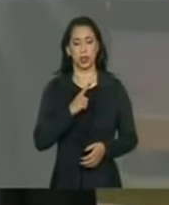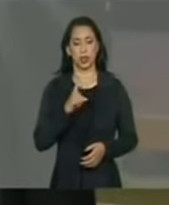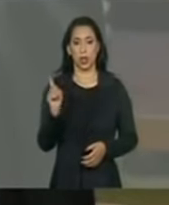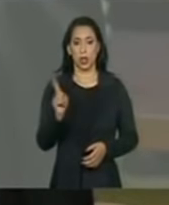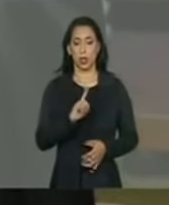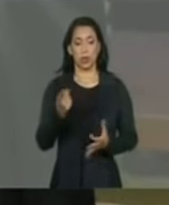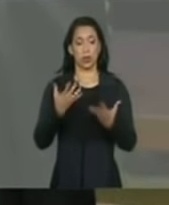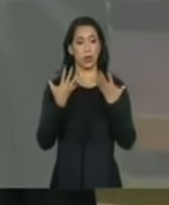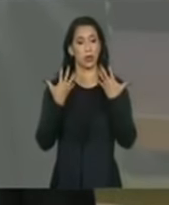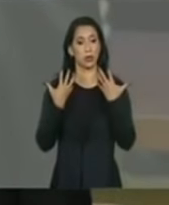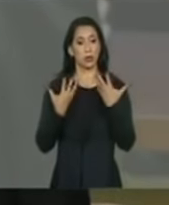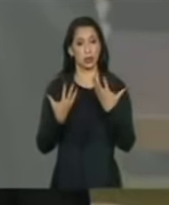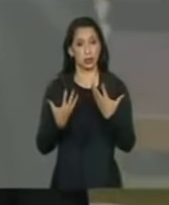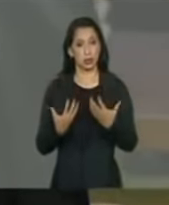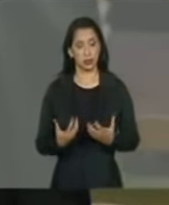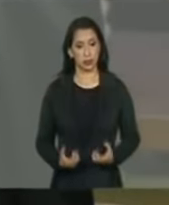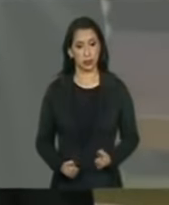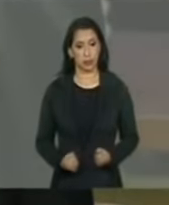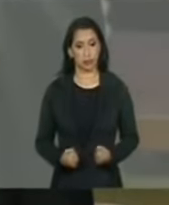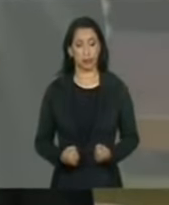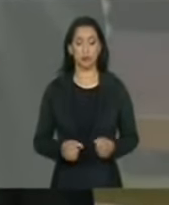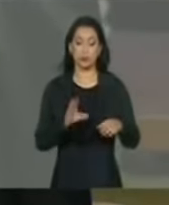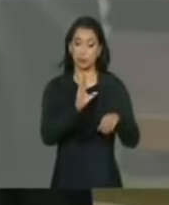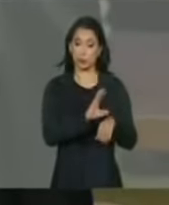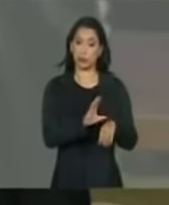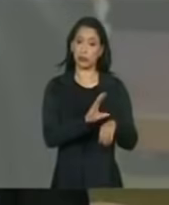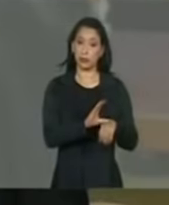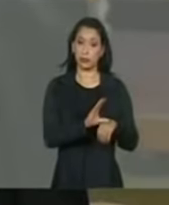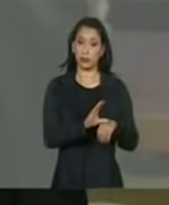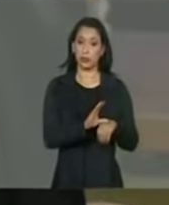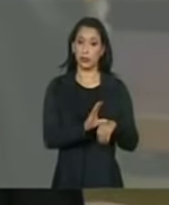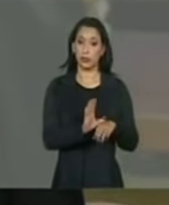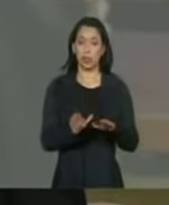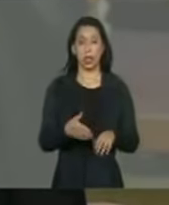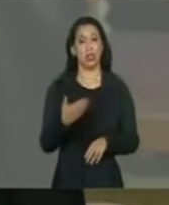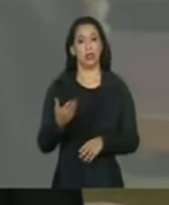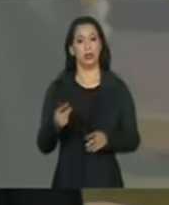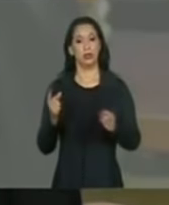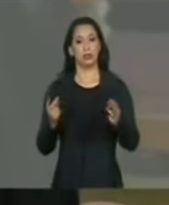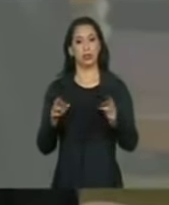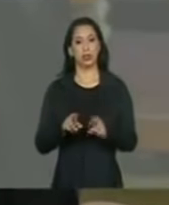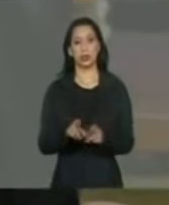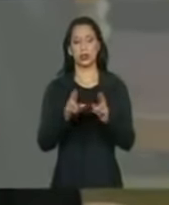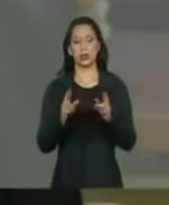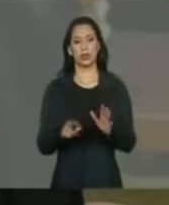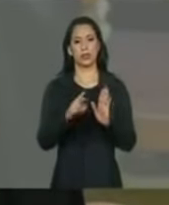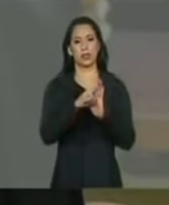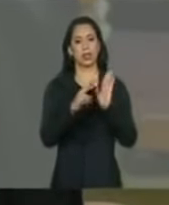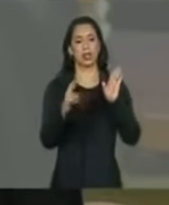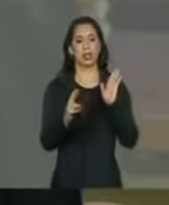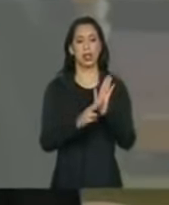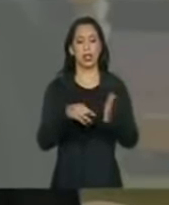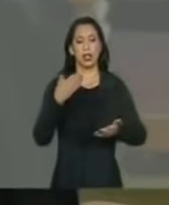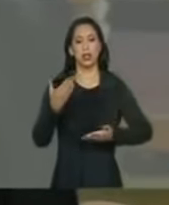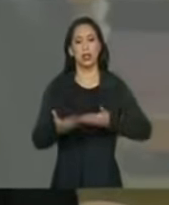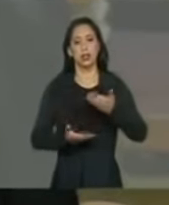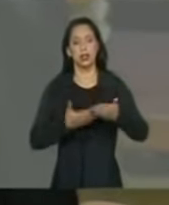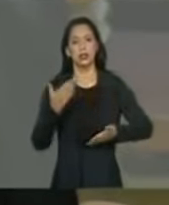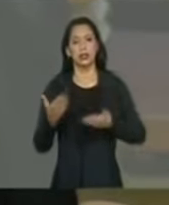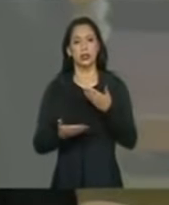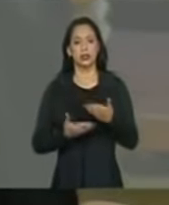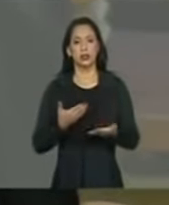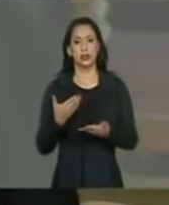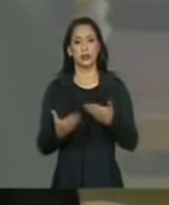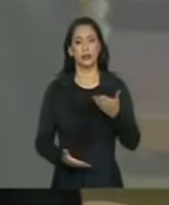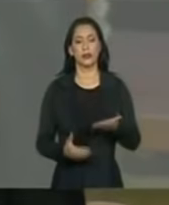selecionados pela vigente constituição porquanto contrários à regra de tratamento decorrente do